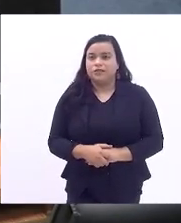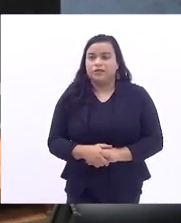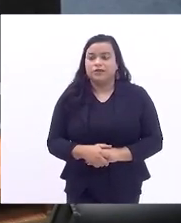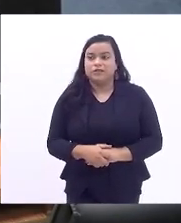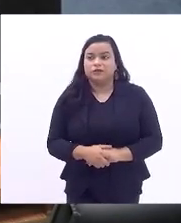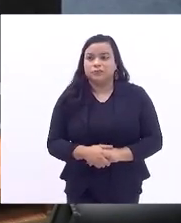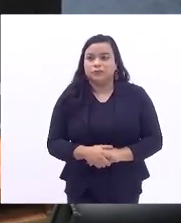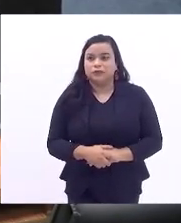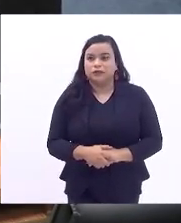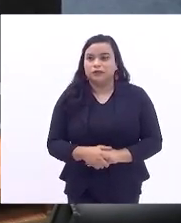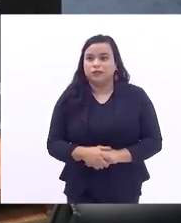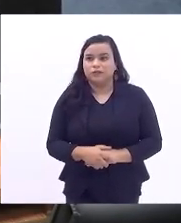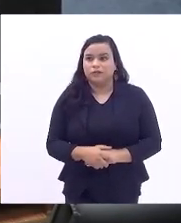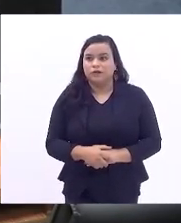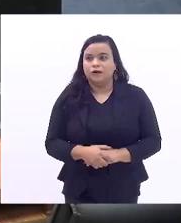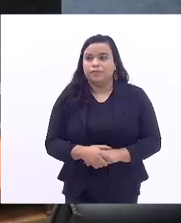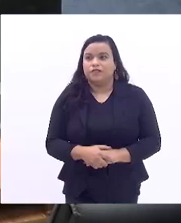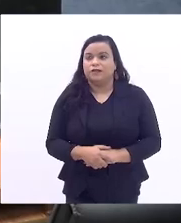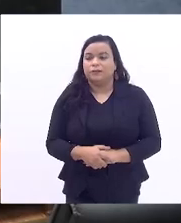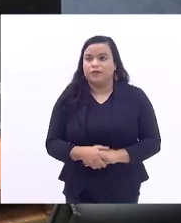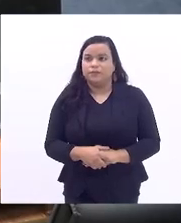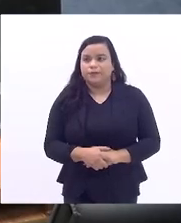E aí